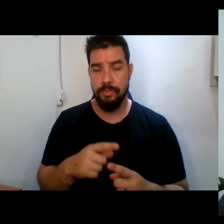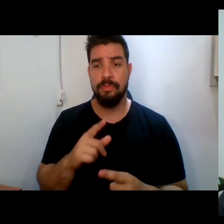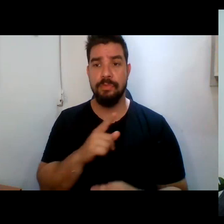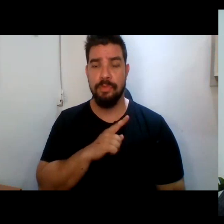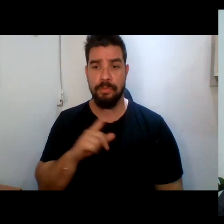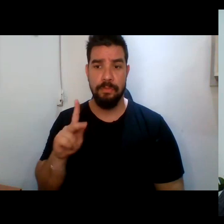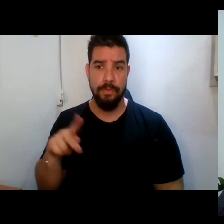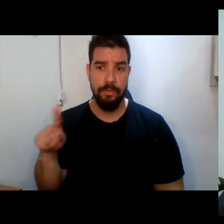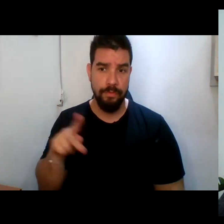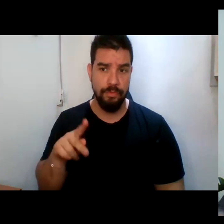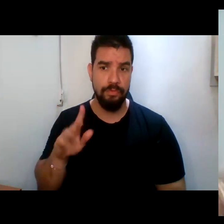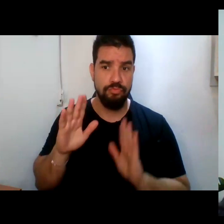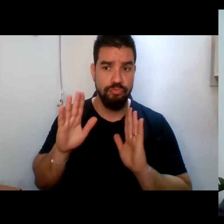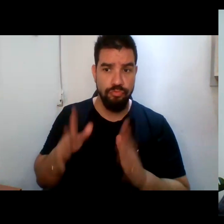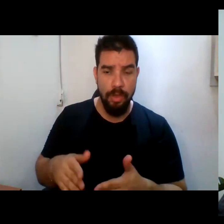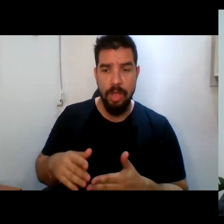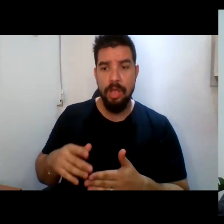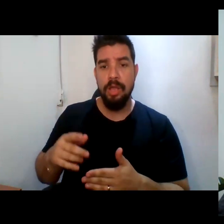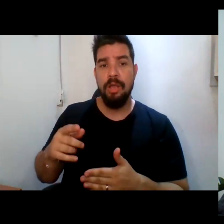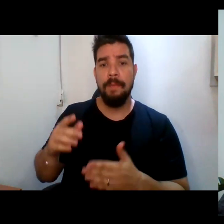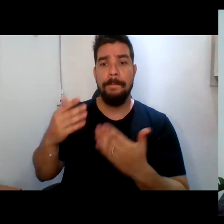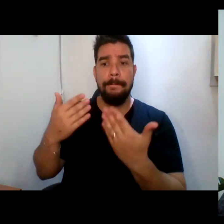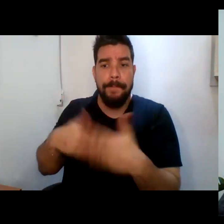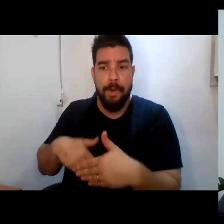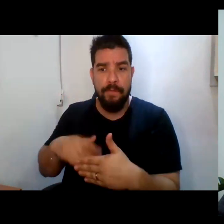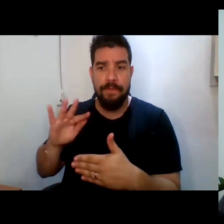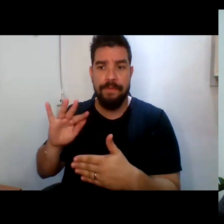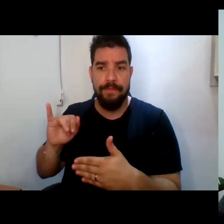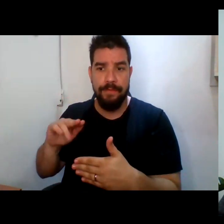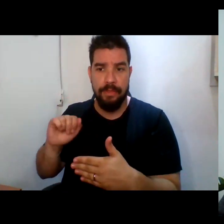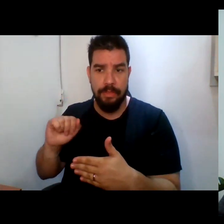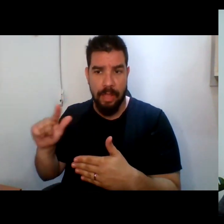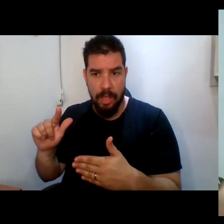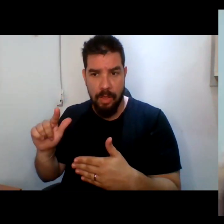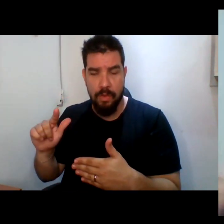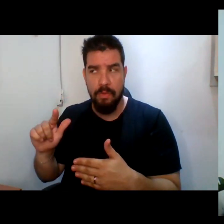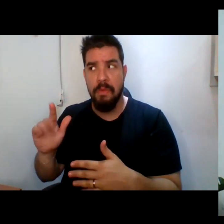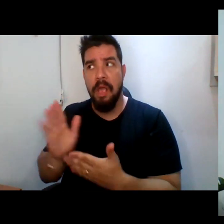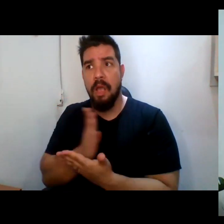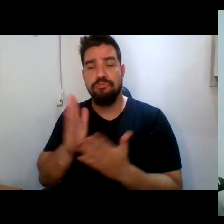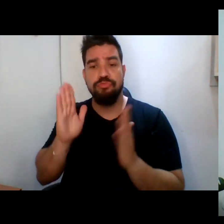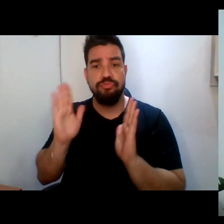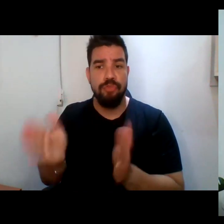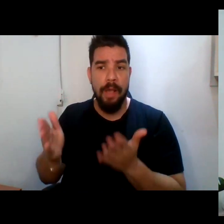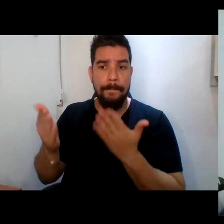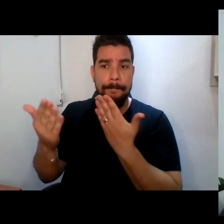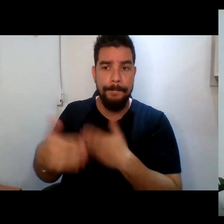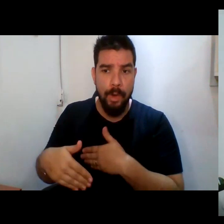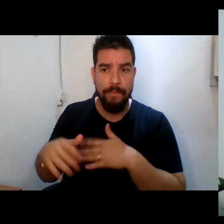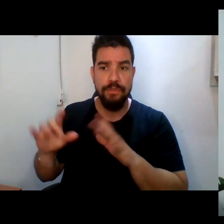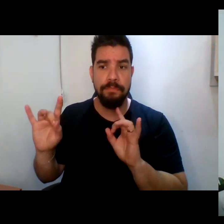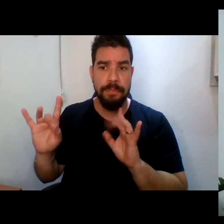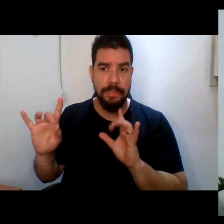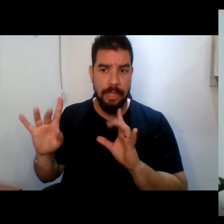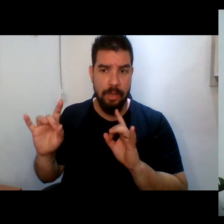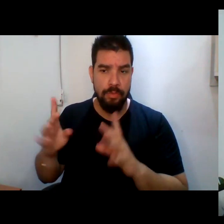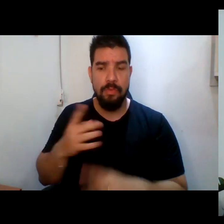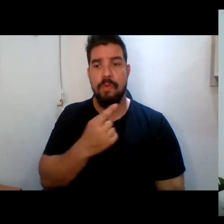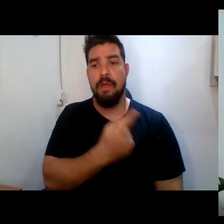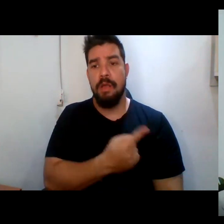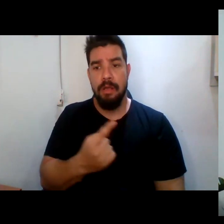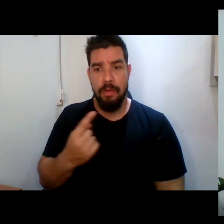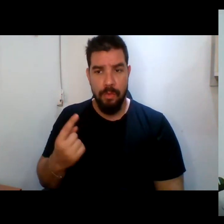fez prova final, talvez já esteja indo para prova especial, então aí com cada um é importante